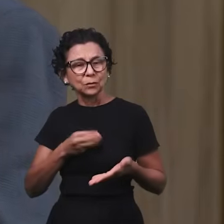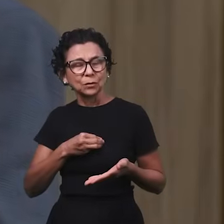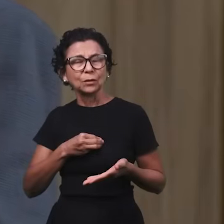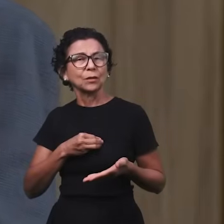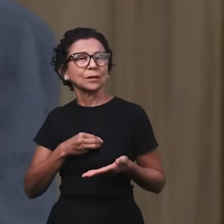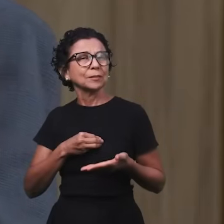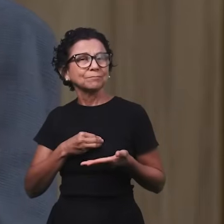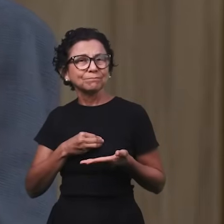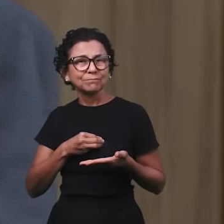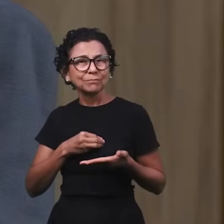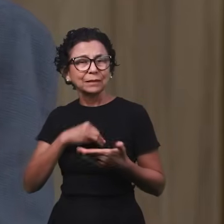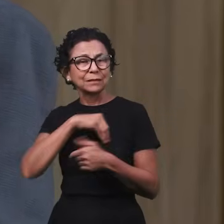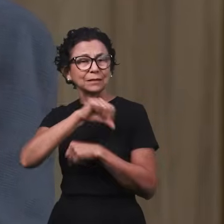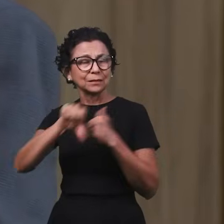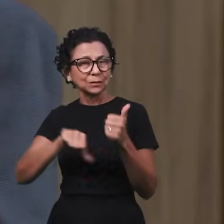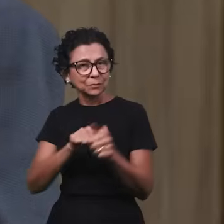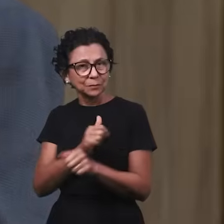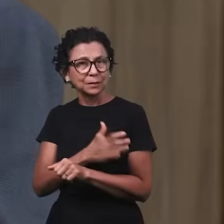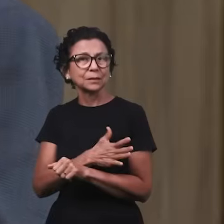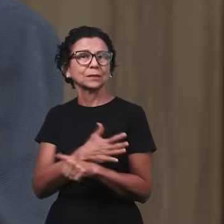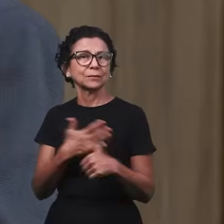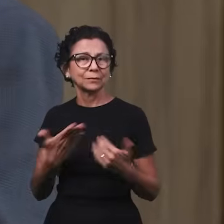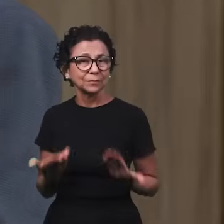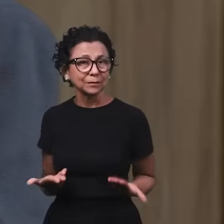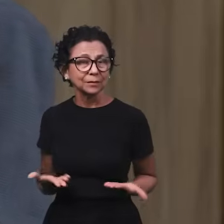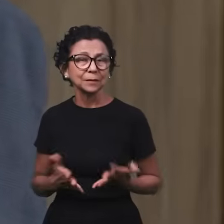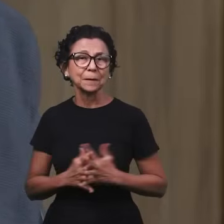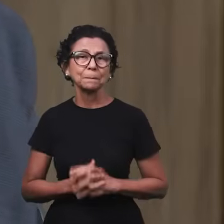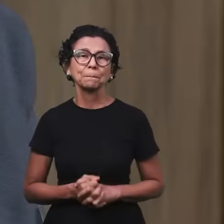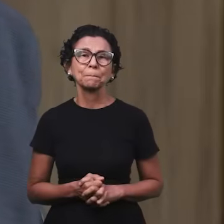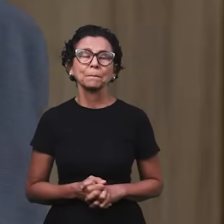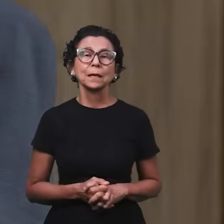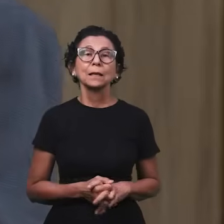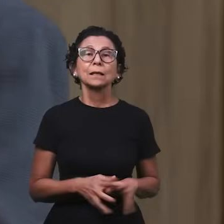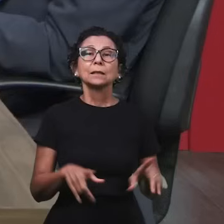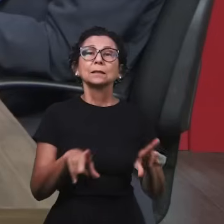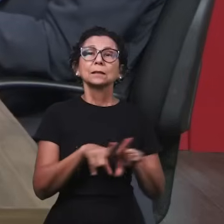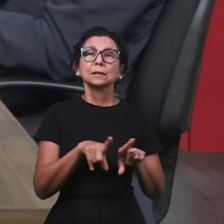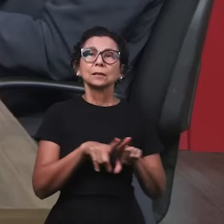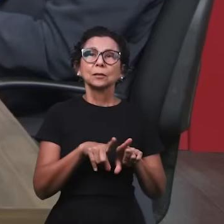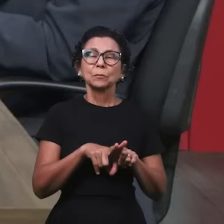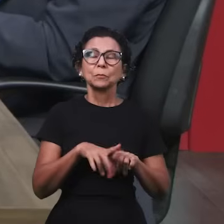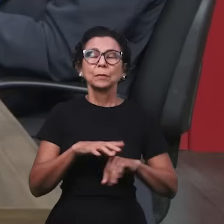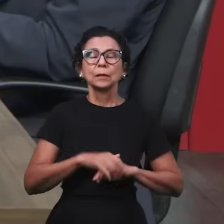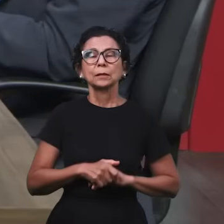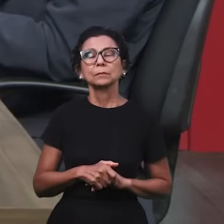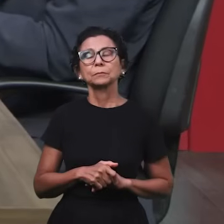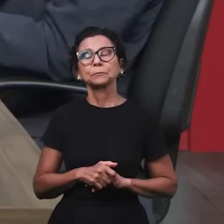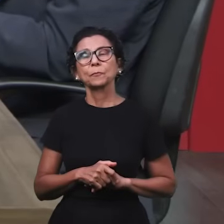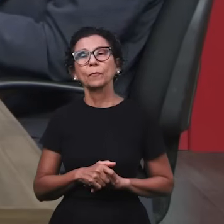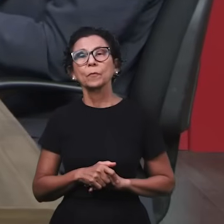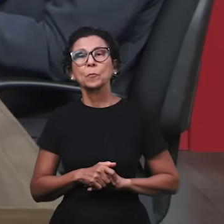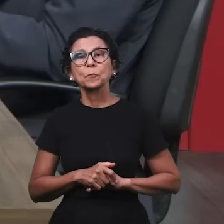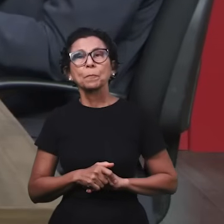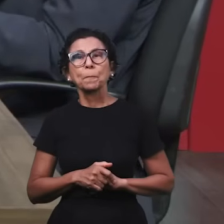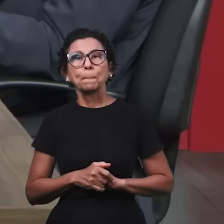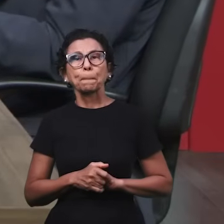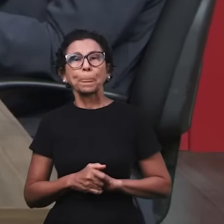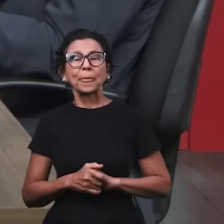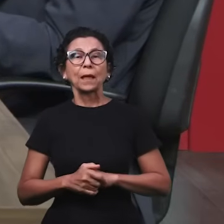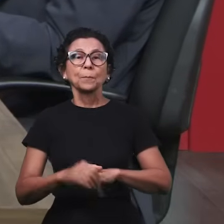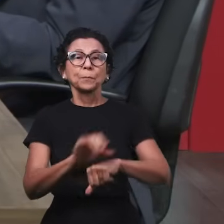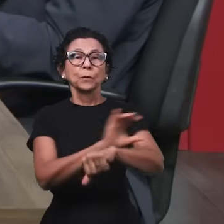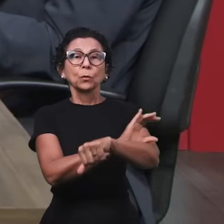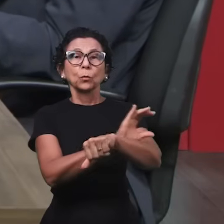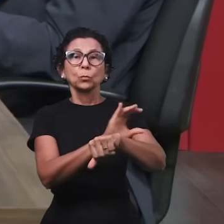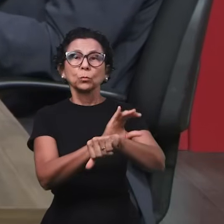linha teológica. Então, realmente, esse é um aspecto. O outro aspecto seria o aspecto, por exemplo, cultural. Eu esbarrei muito